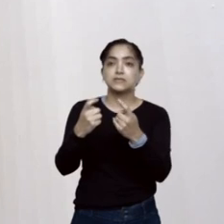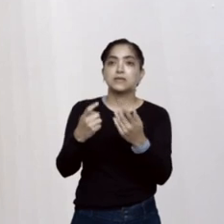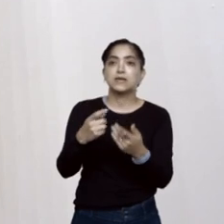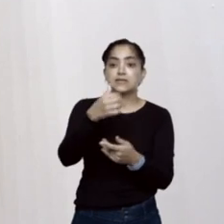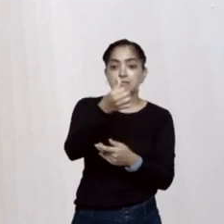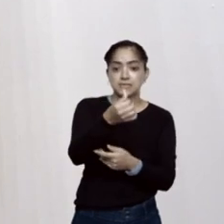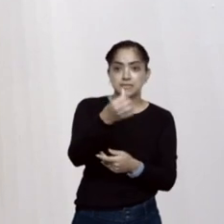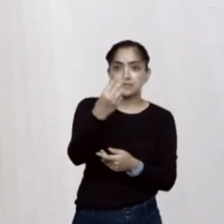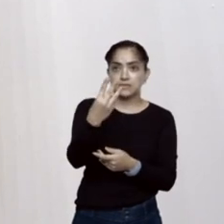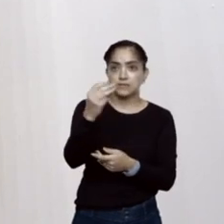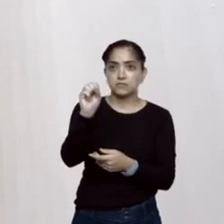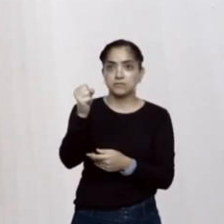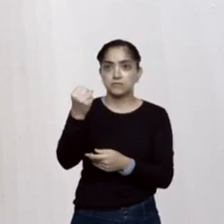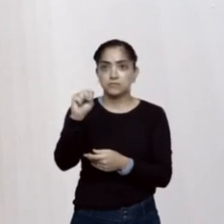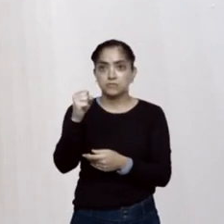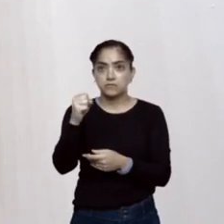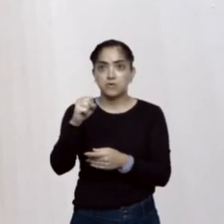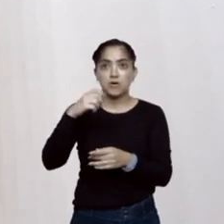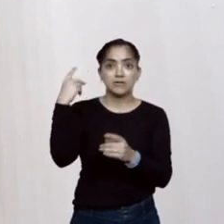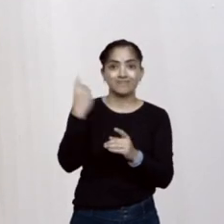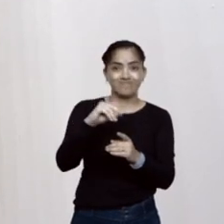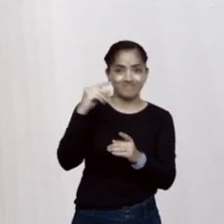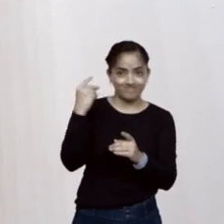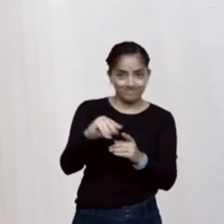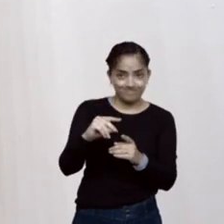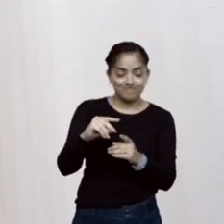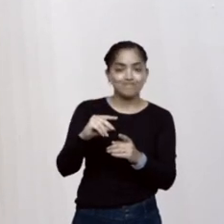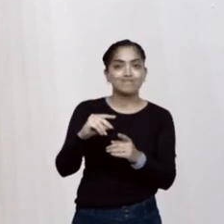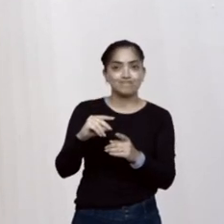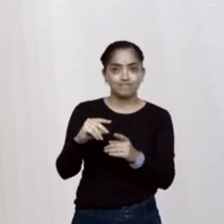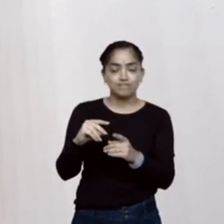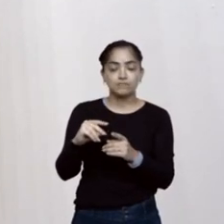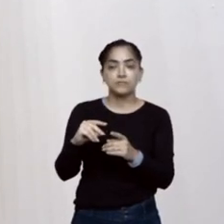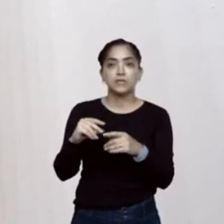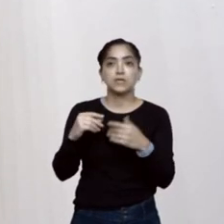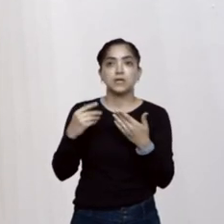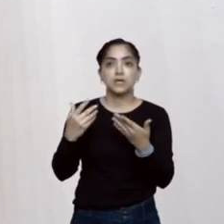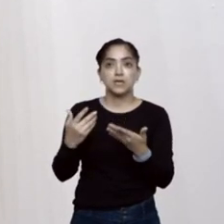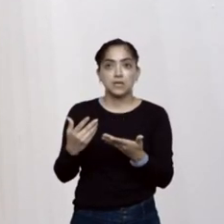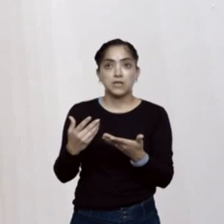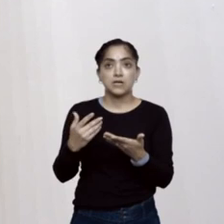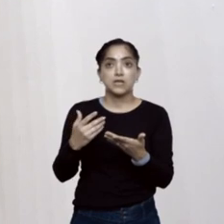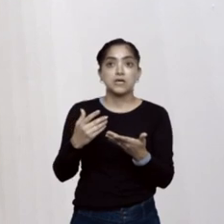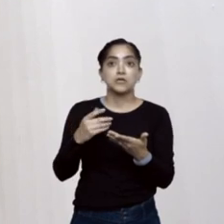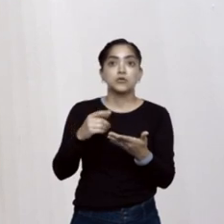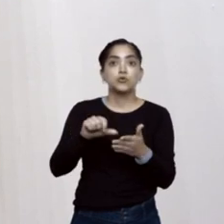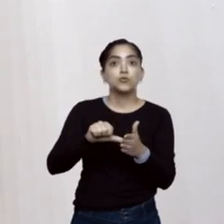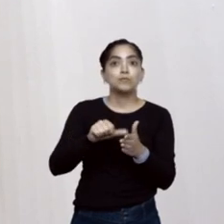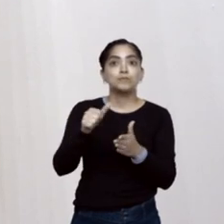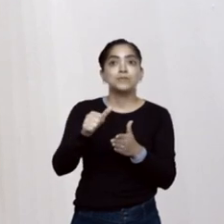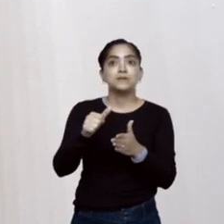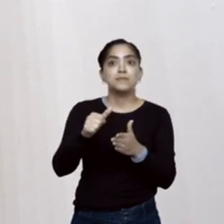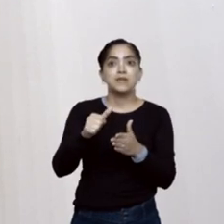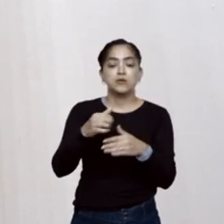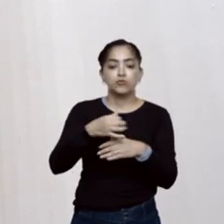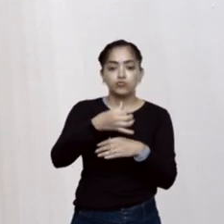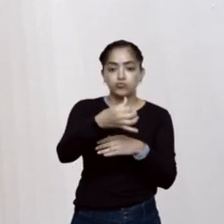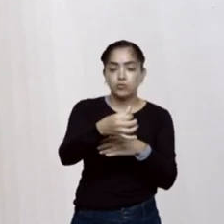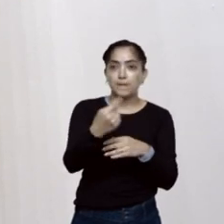e638 de lesão corporal dolosa apenas no primeiro semestre